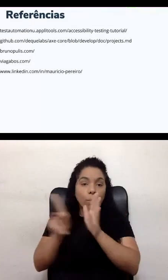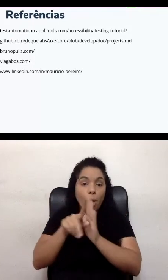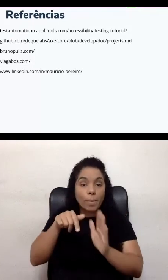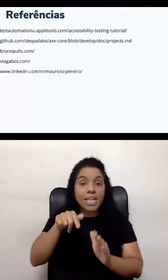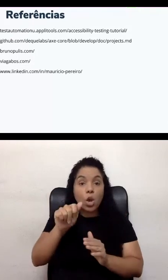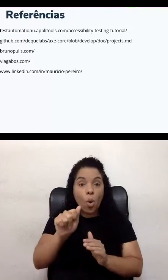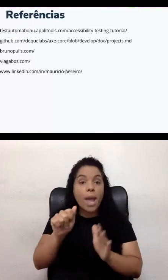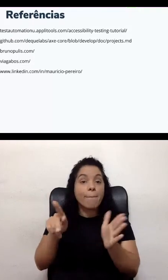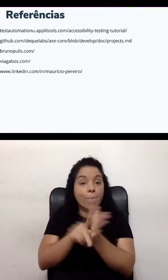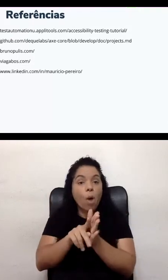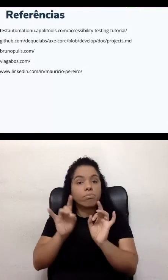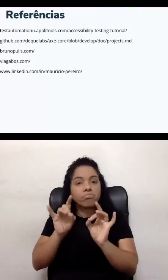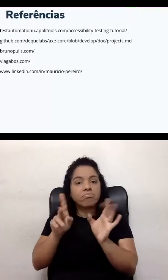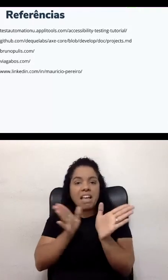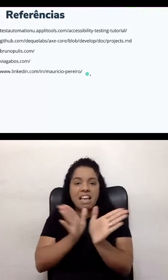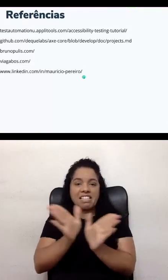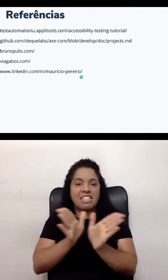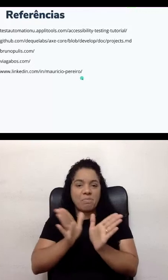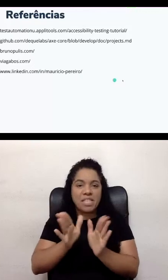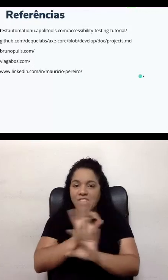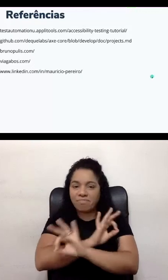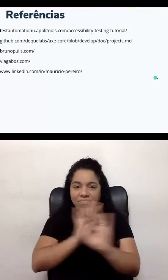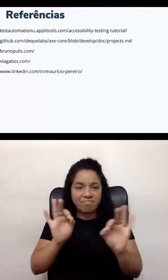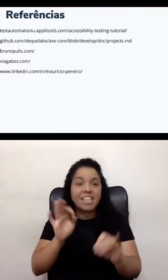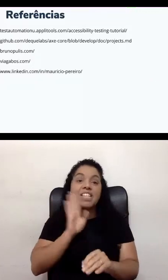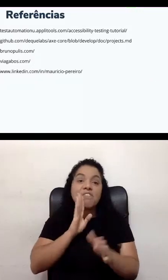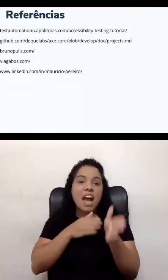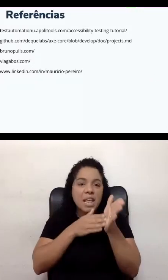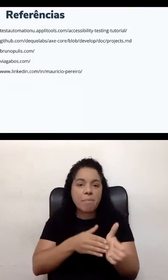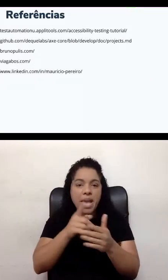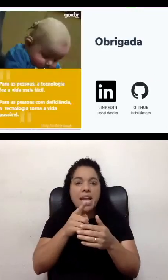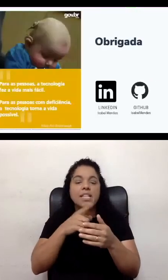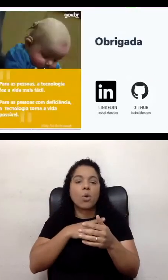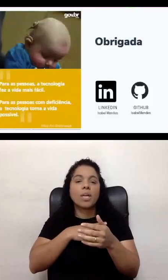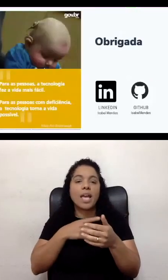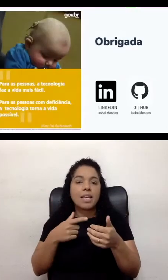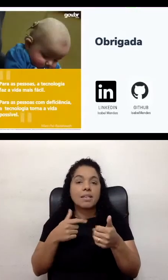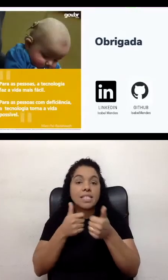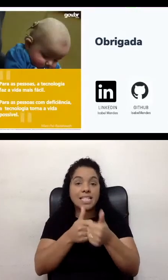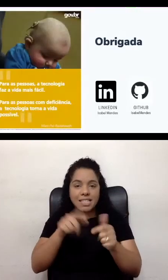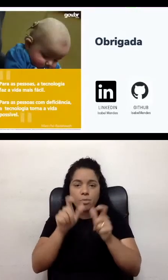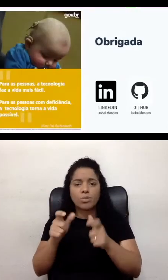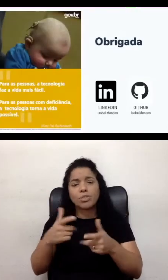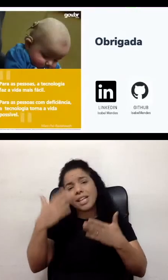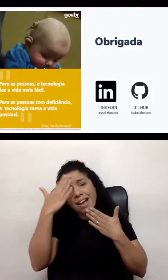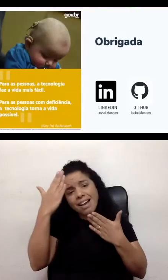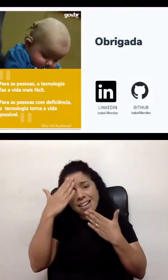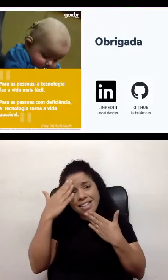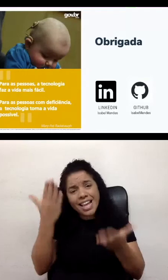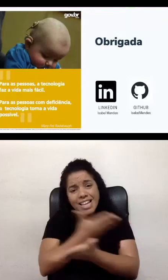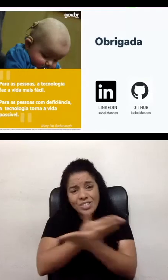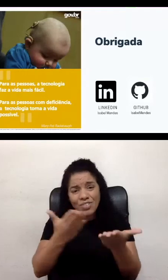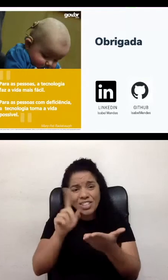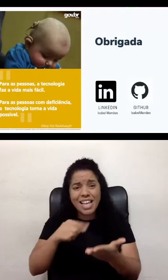de acessibilidade fora de série. Então, vale a pena seguir essas pessoas. Gente, eu agradeço muitíssimo vocês